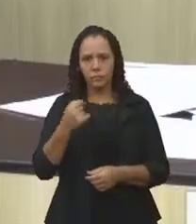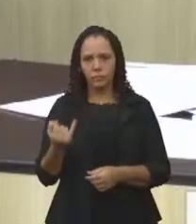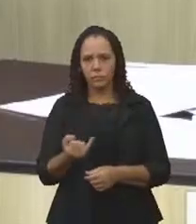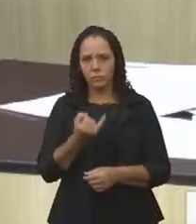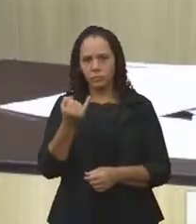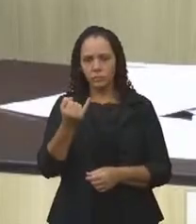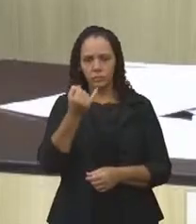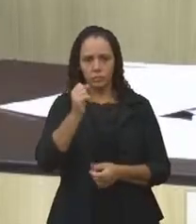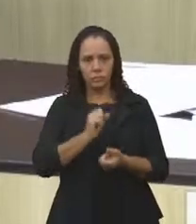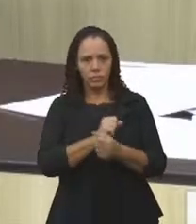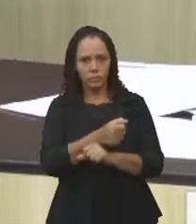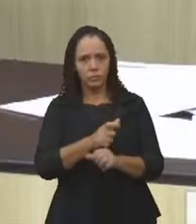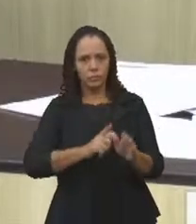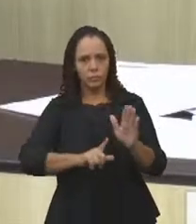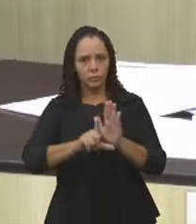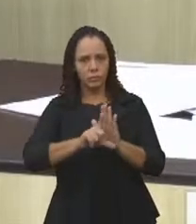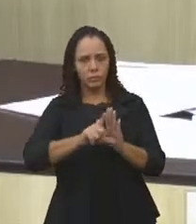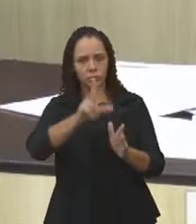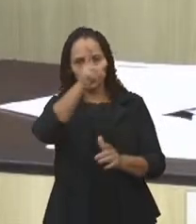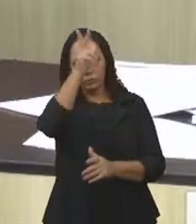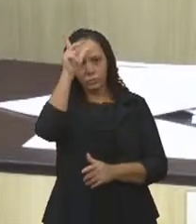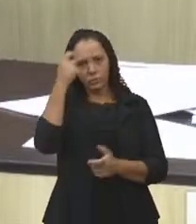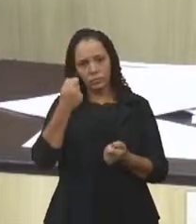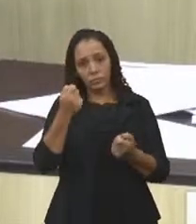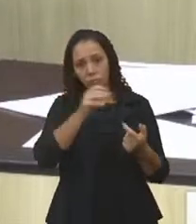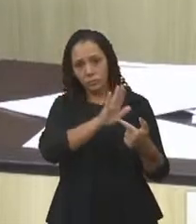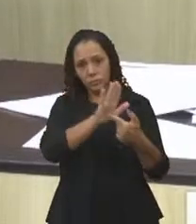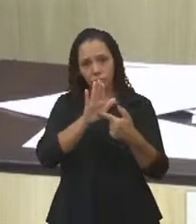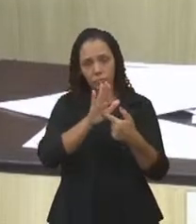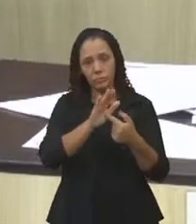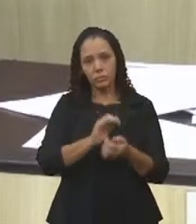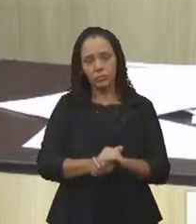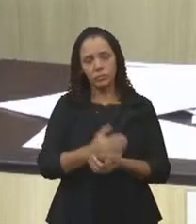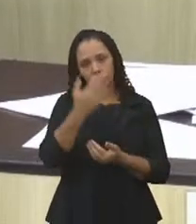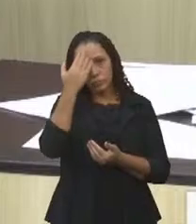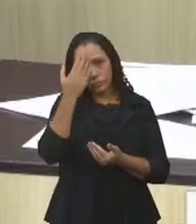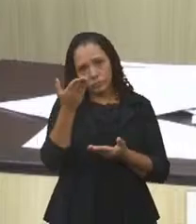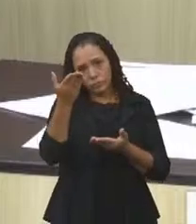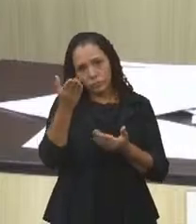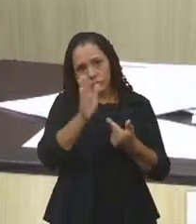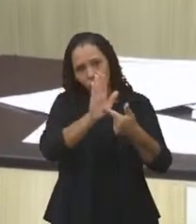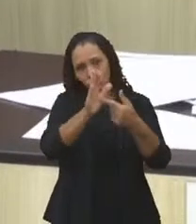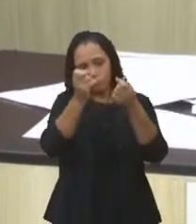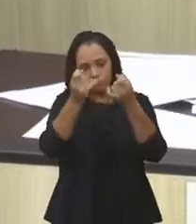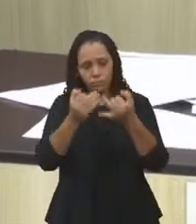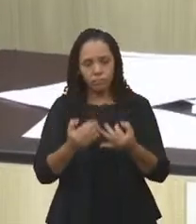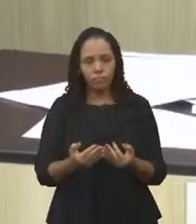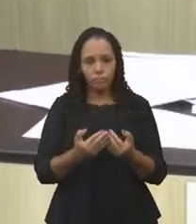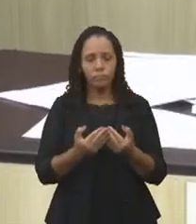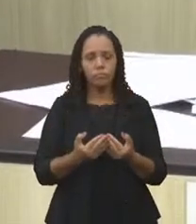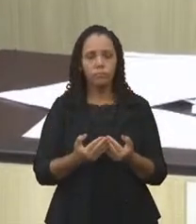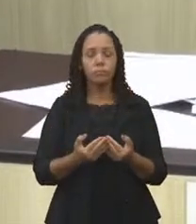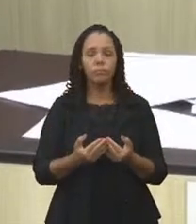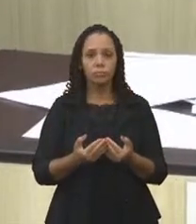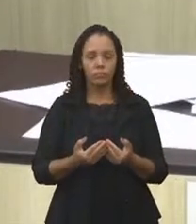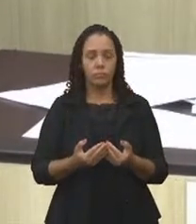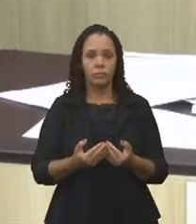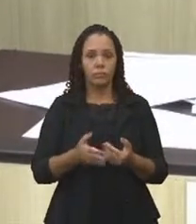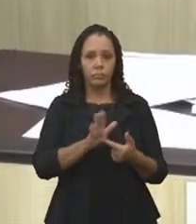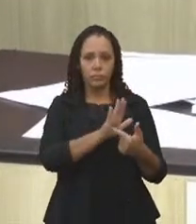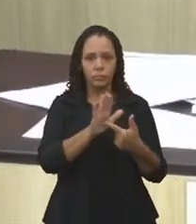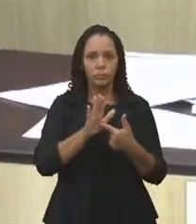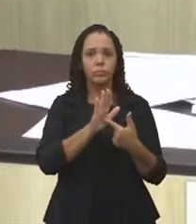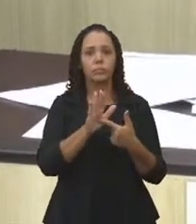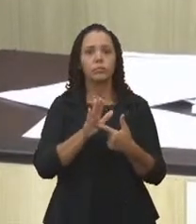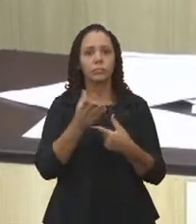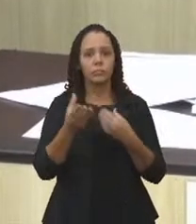obrigação legal, né, que a prefeitura tem de trazer aqui, mas agradecer a sua disponibilidade, né, por vir aqui, falar com a gente aqui e apresentar a